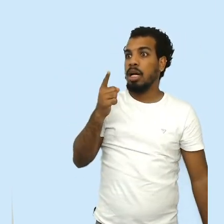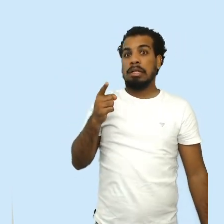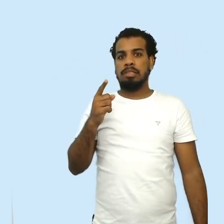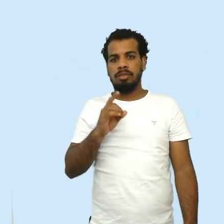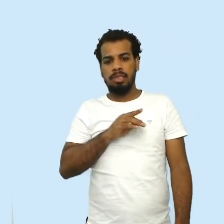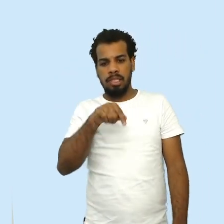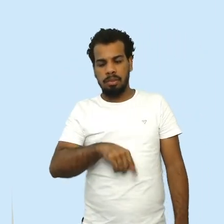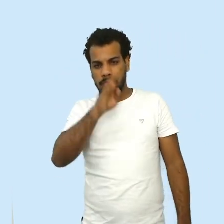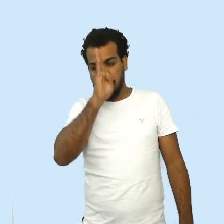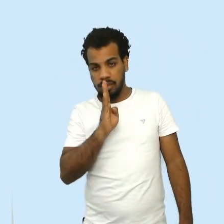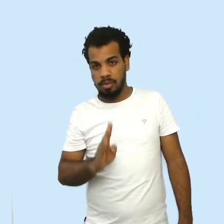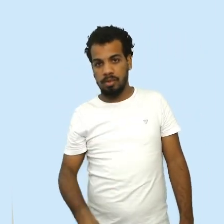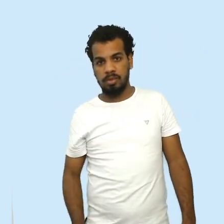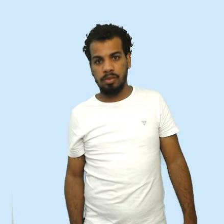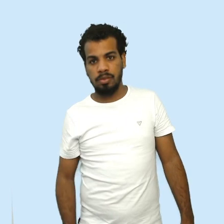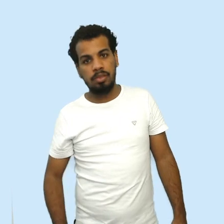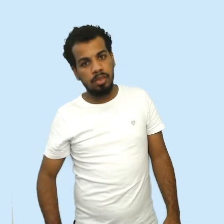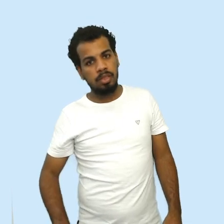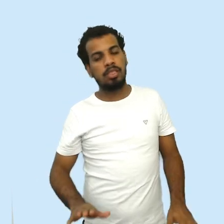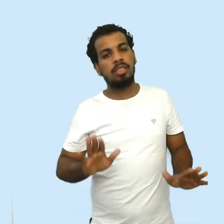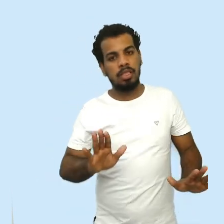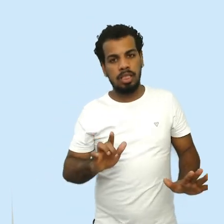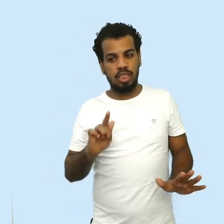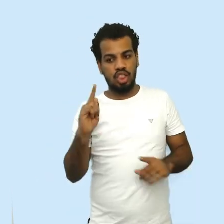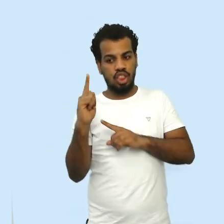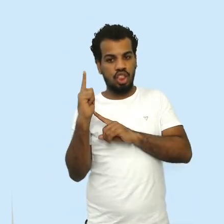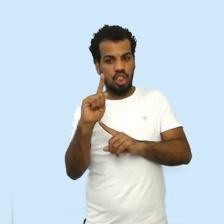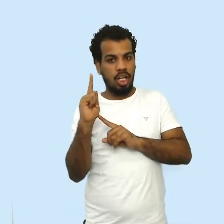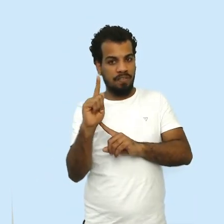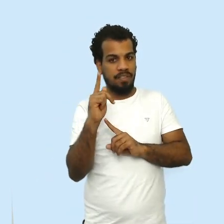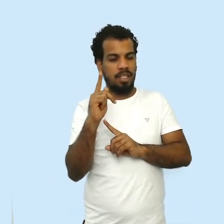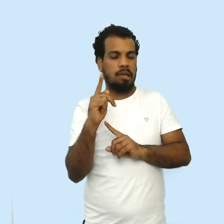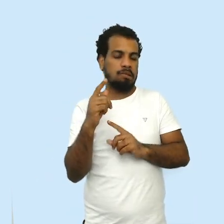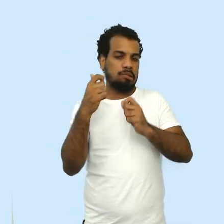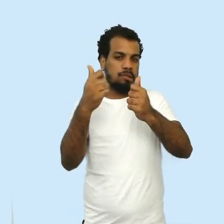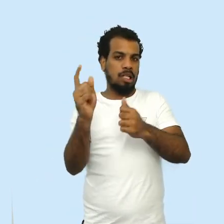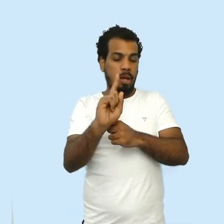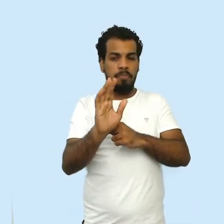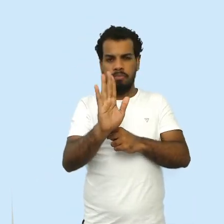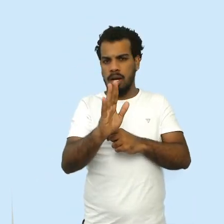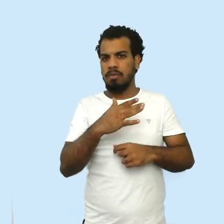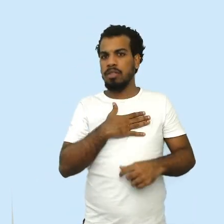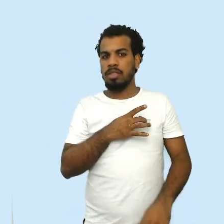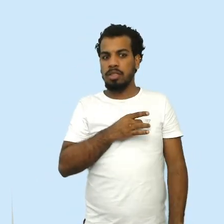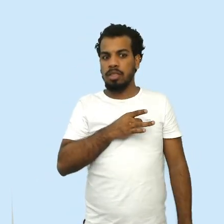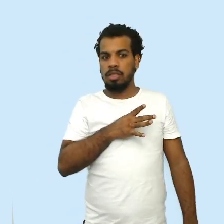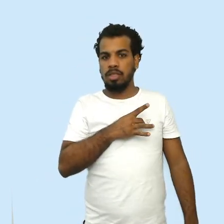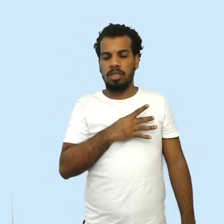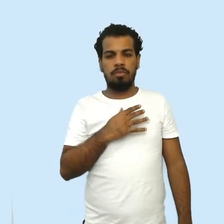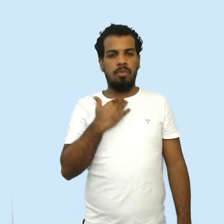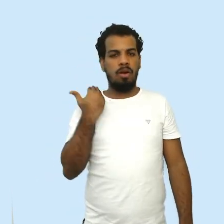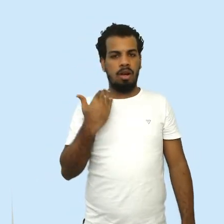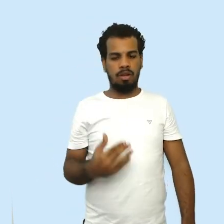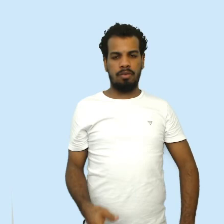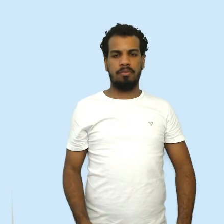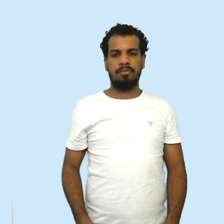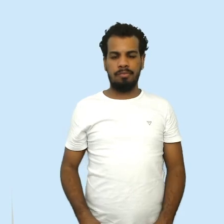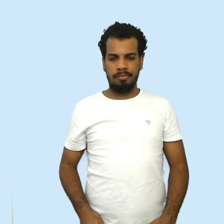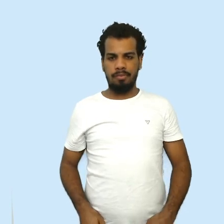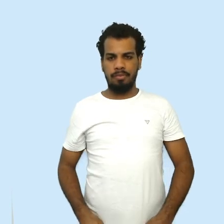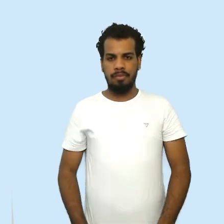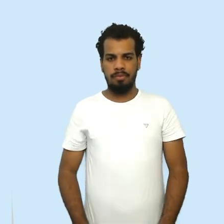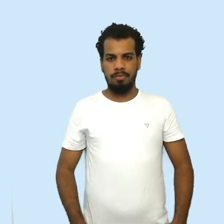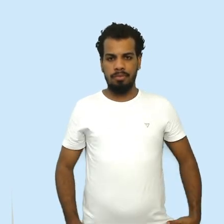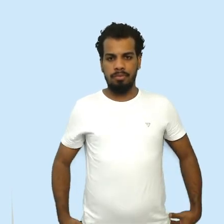aqui também, embora a geografia explica que não. Mas você passa a ter mais medo da morte. Quanto mais medo